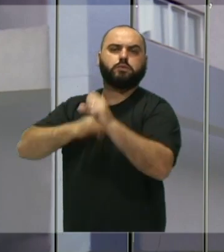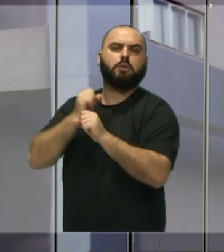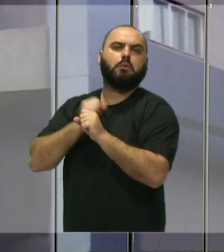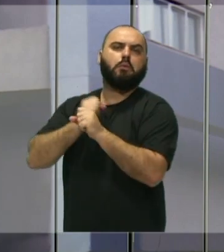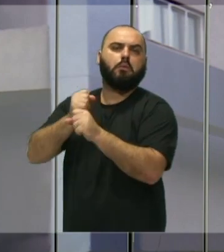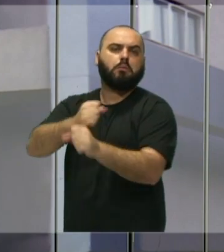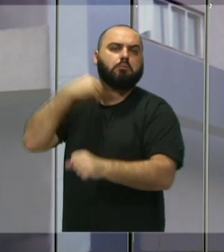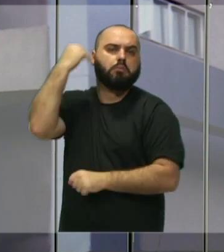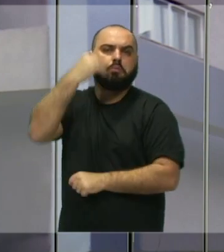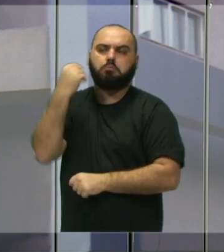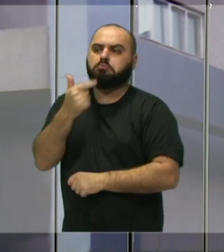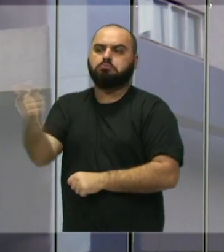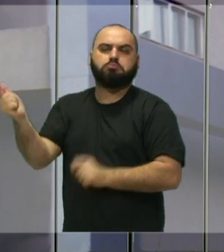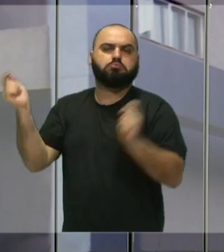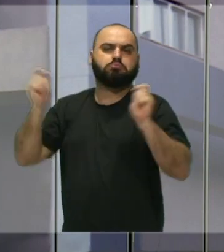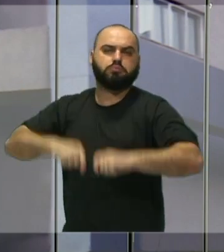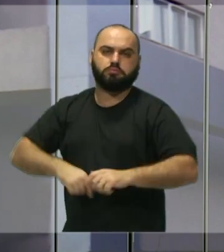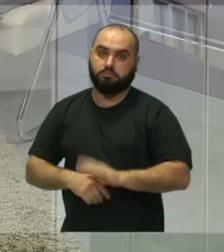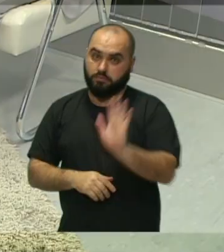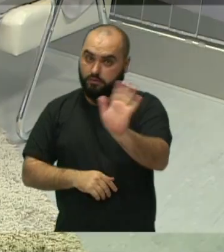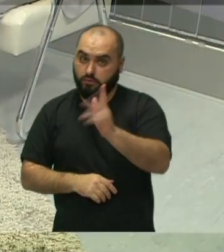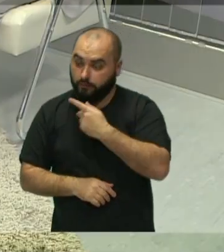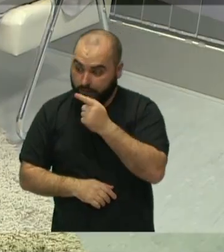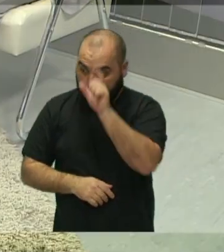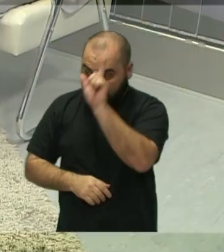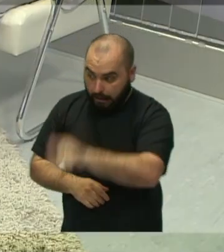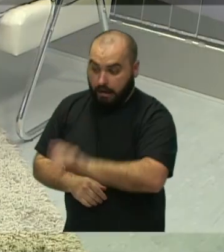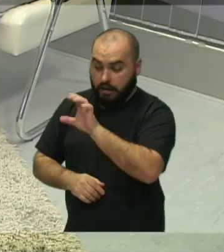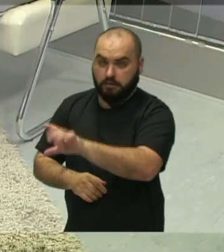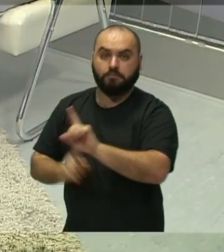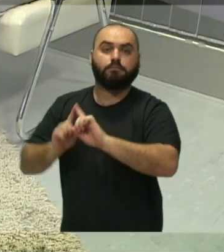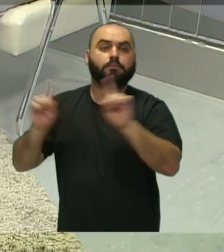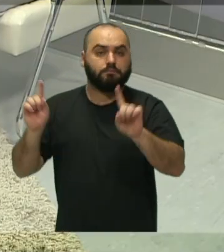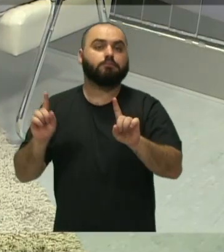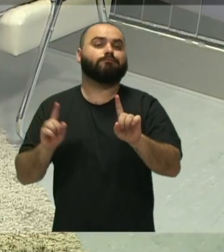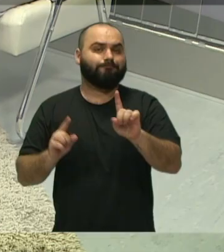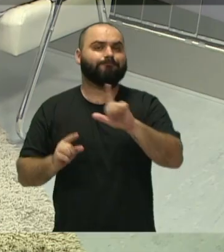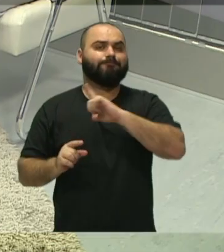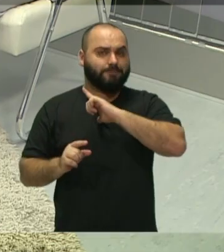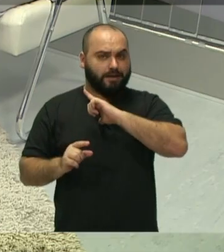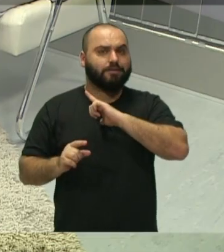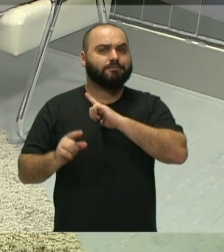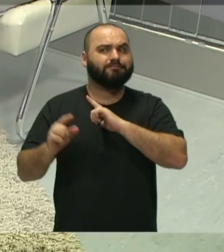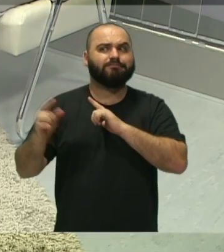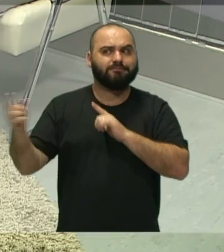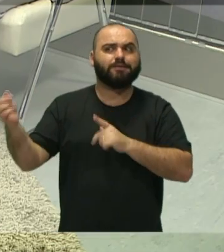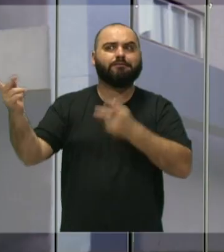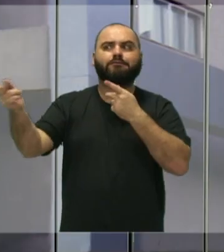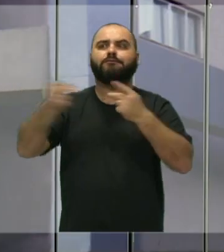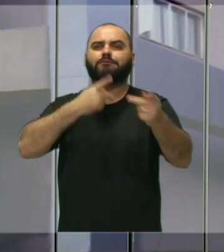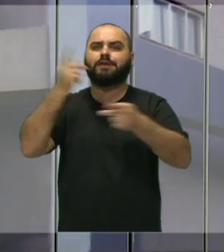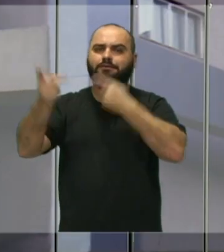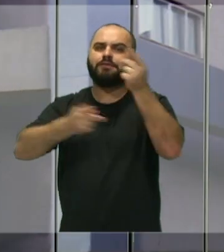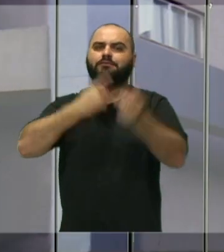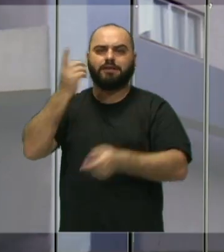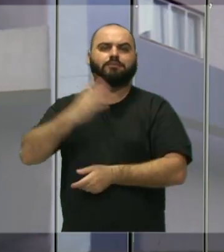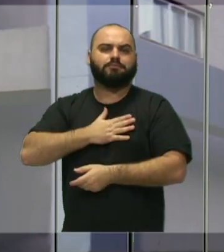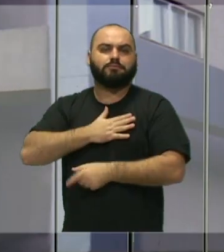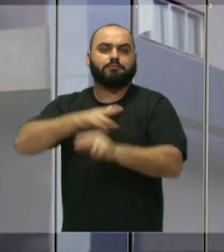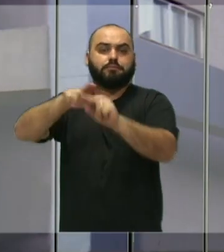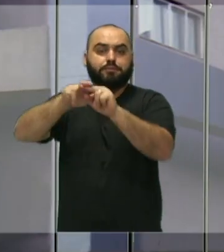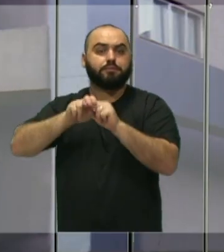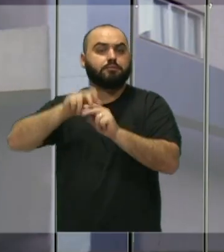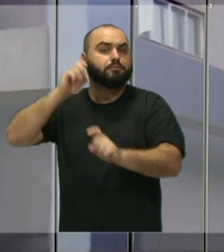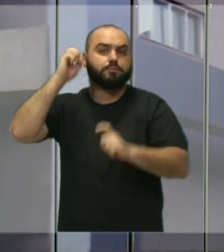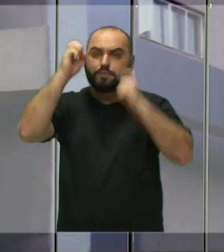anos de experiência. Eu não estou dizendo que é isso, mas eu estou dizendo que esse é um rótulo que tentam colocar. Então a minha preocupação